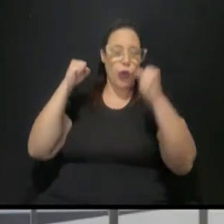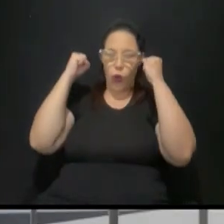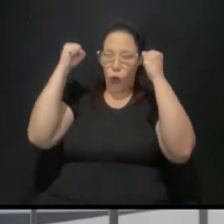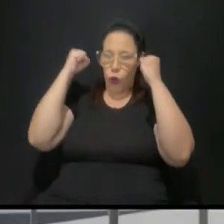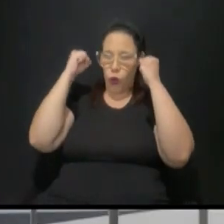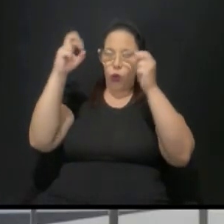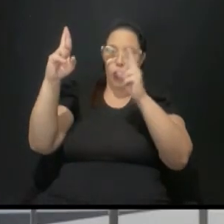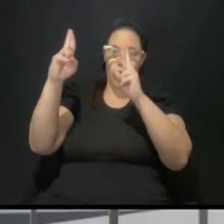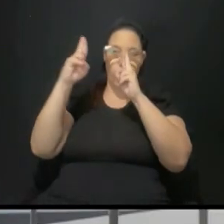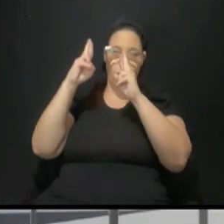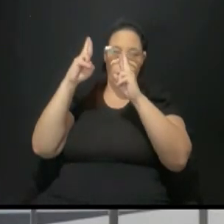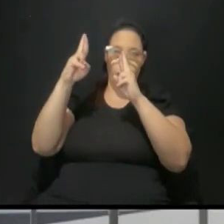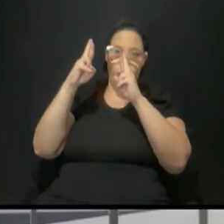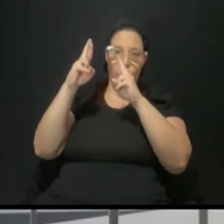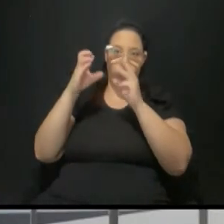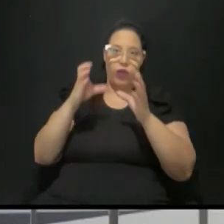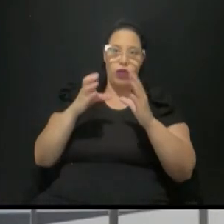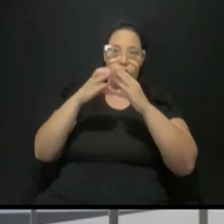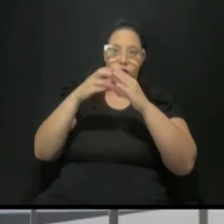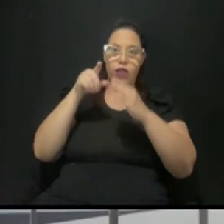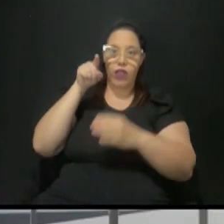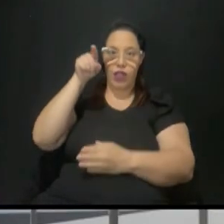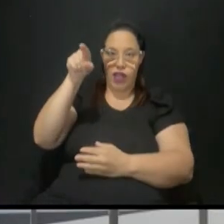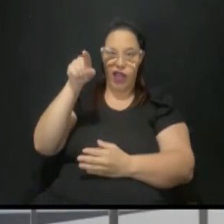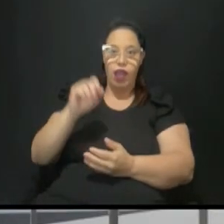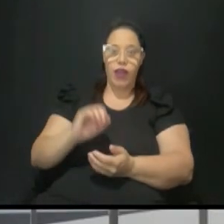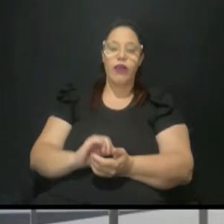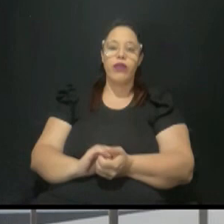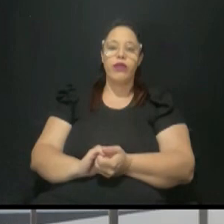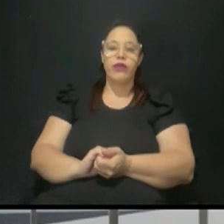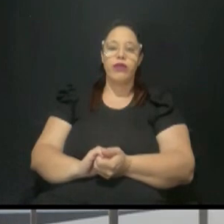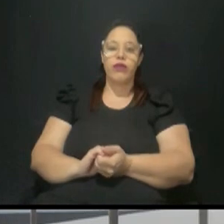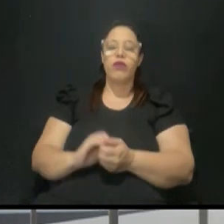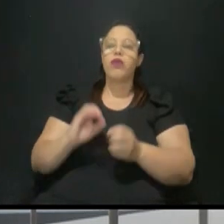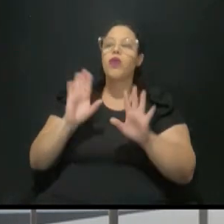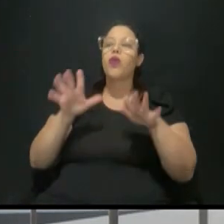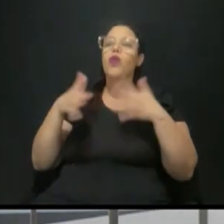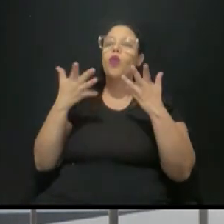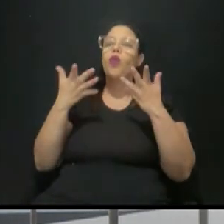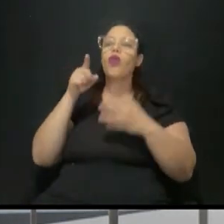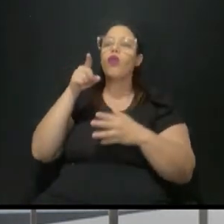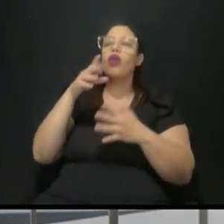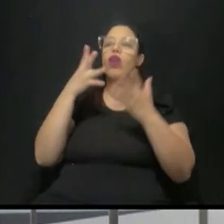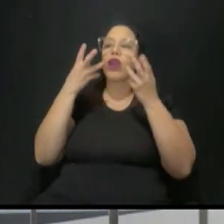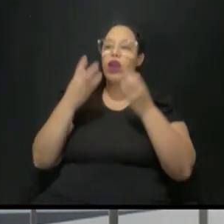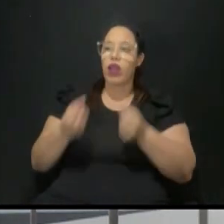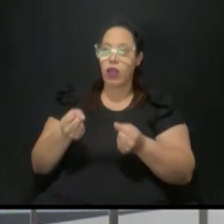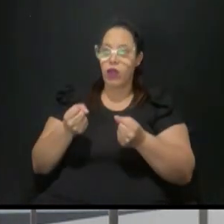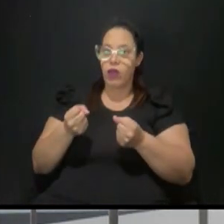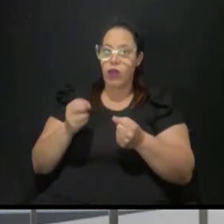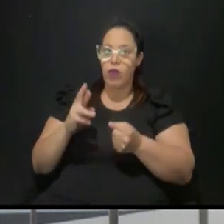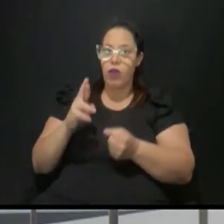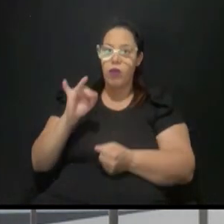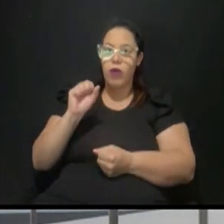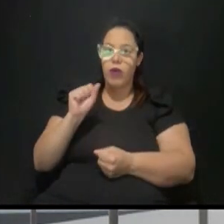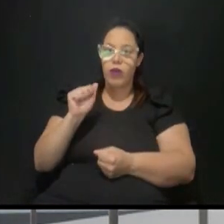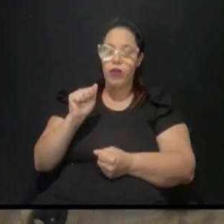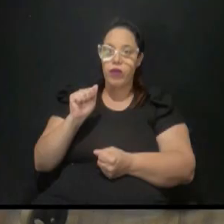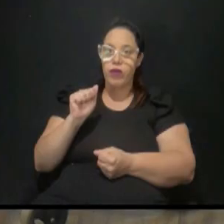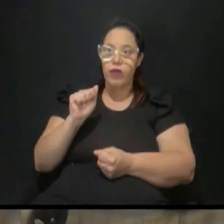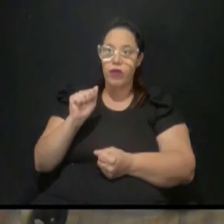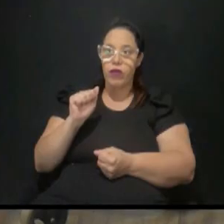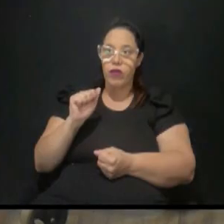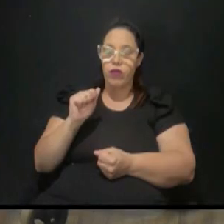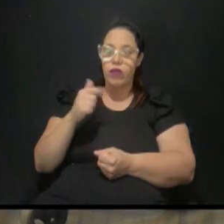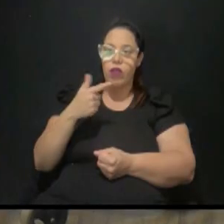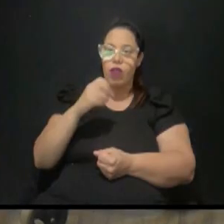as equipes que estiverem lá. Quando competindo. Você foi beneficiado pelo Bolsa Atleta? Eu fui em 2009. Tá, e na época você